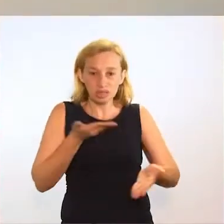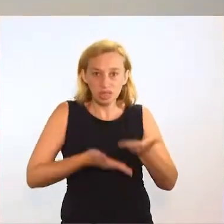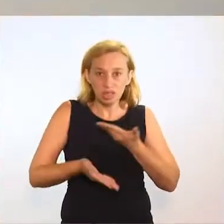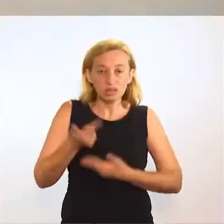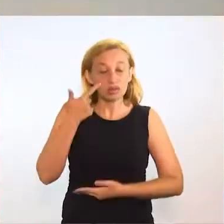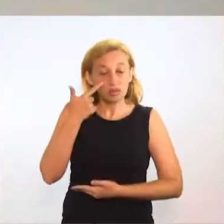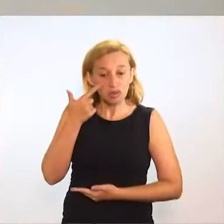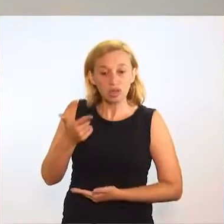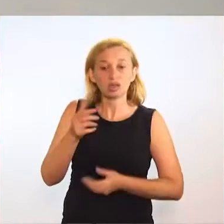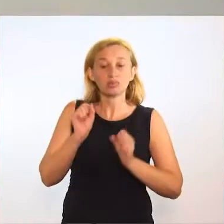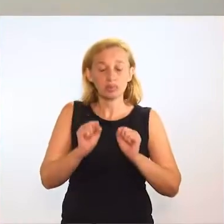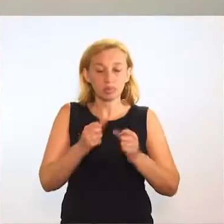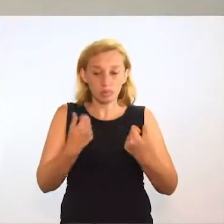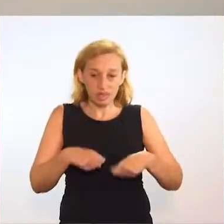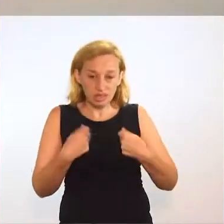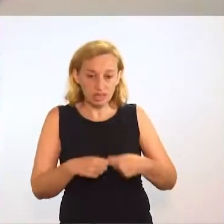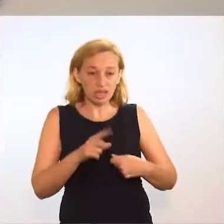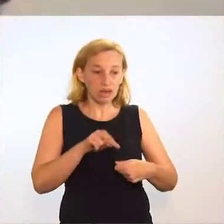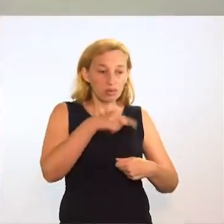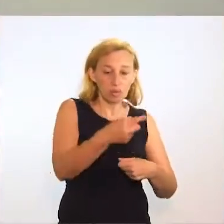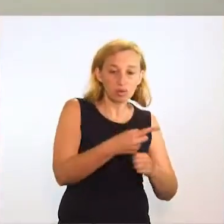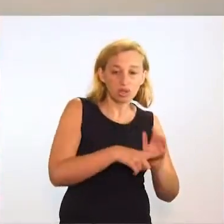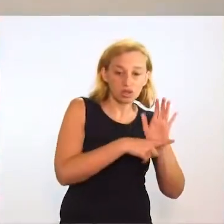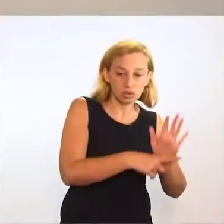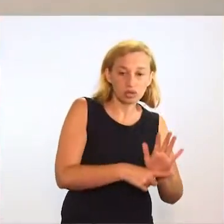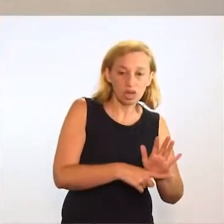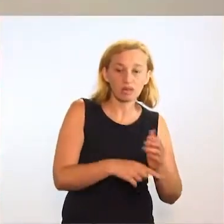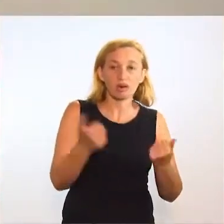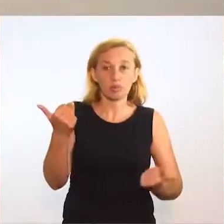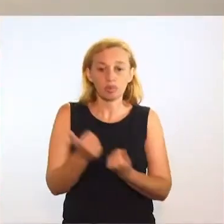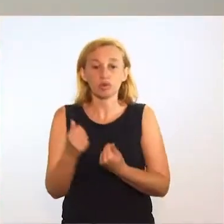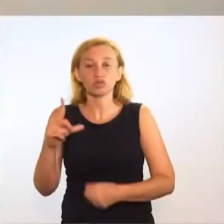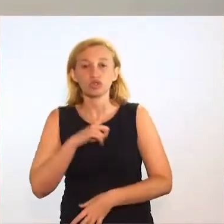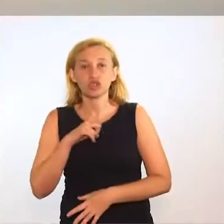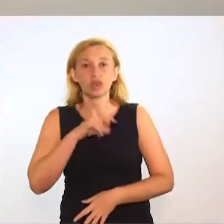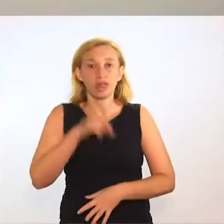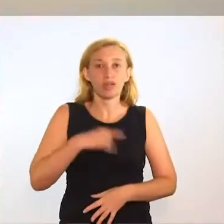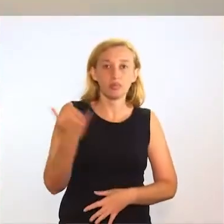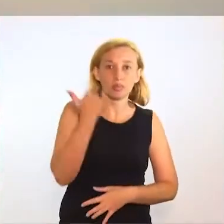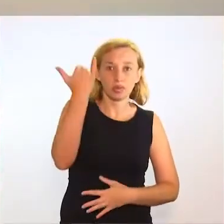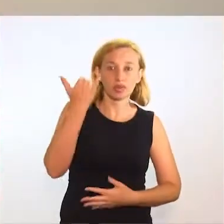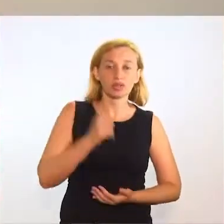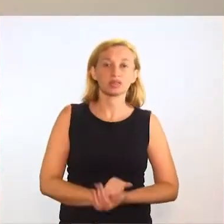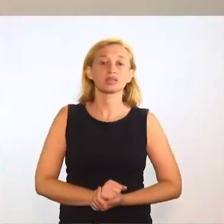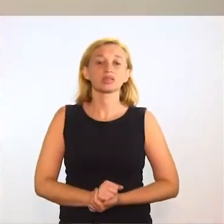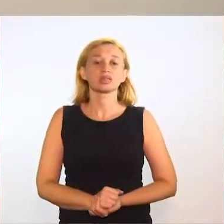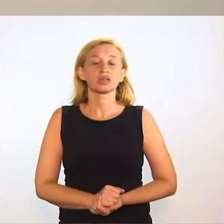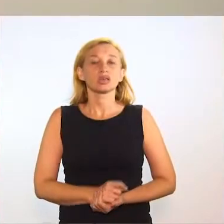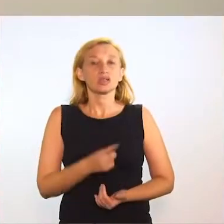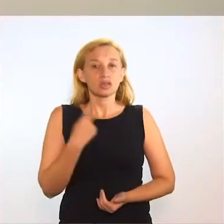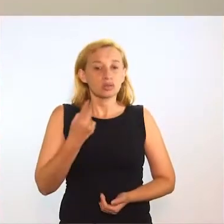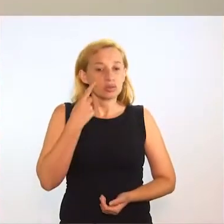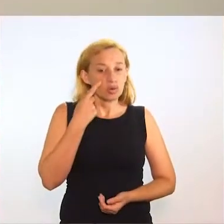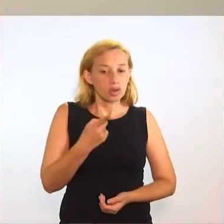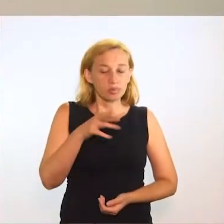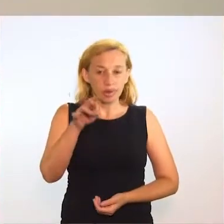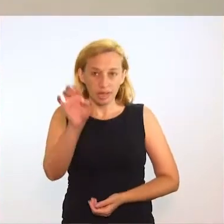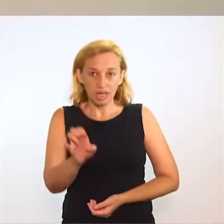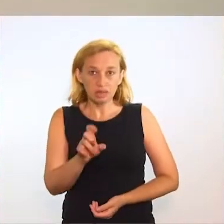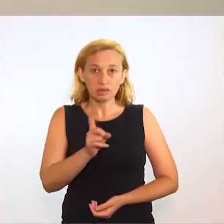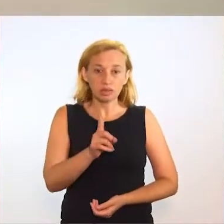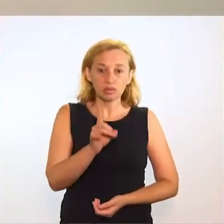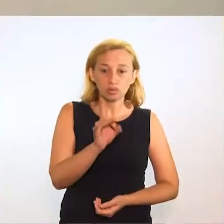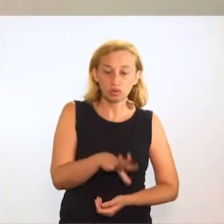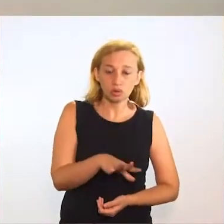compartilhando, vendo que a rede estava ali, que se a gente precisar, a gente pode cutucar ele e sabe com quem pode contar. Então, acho que isso é muito importante, que a